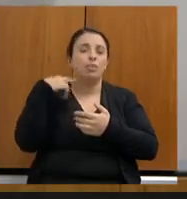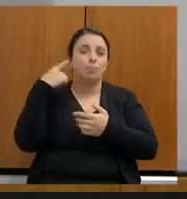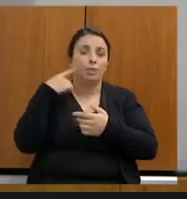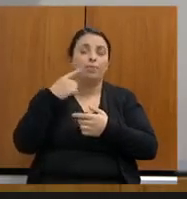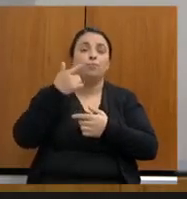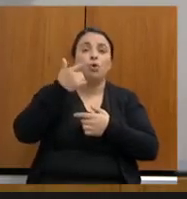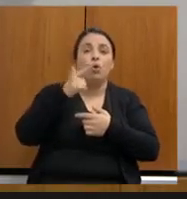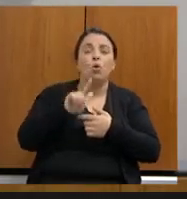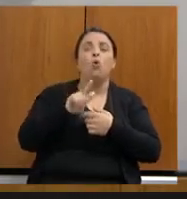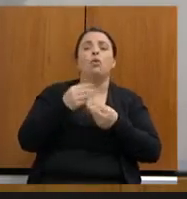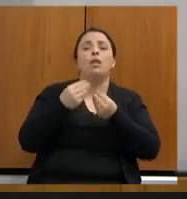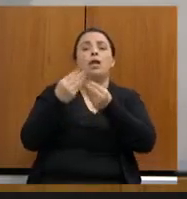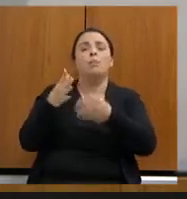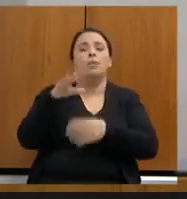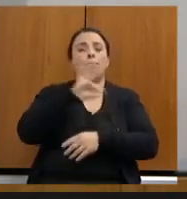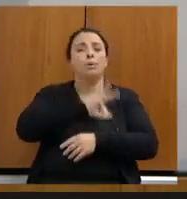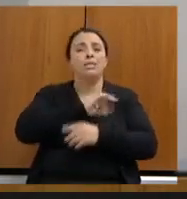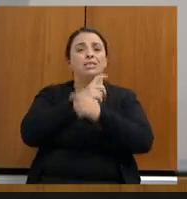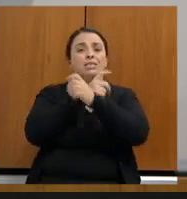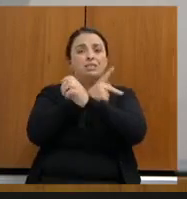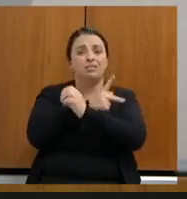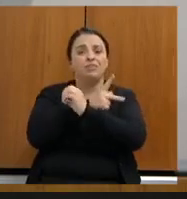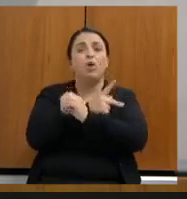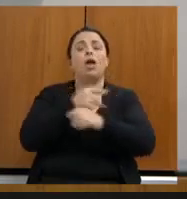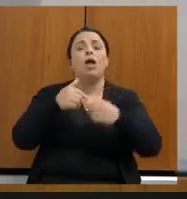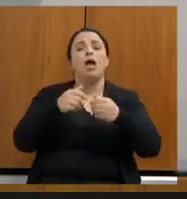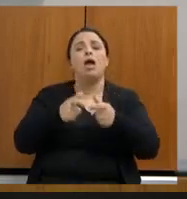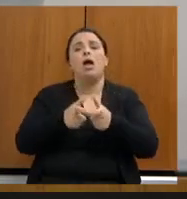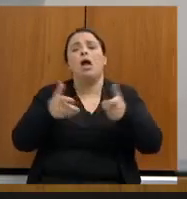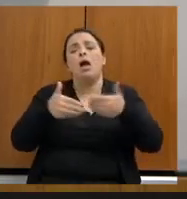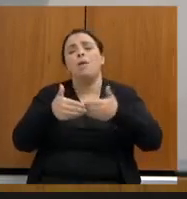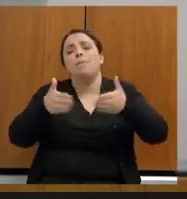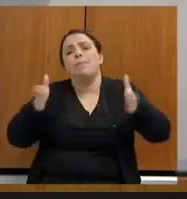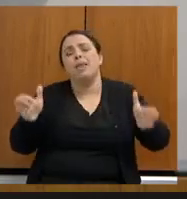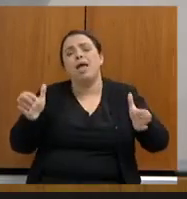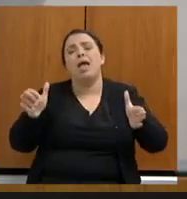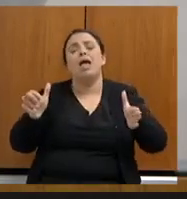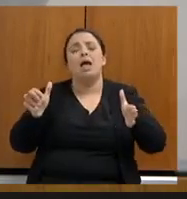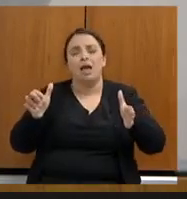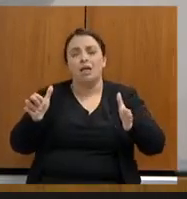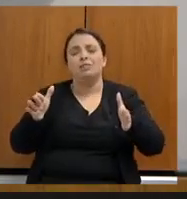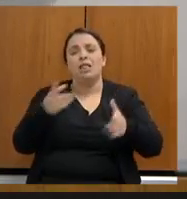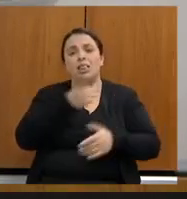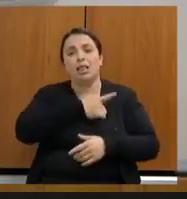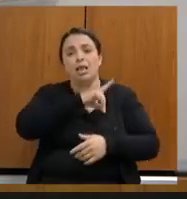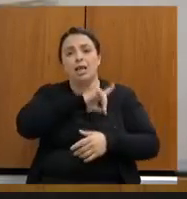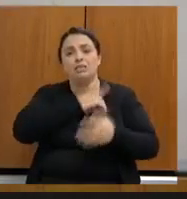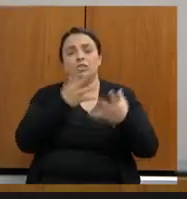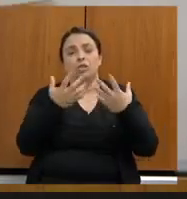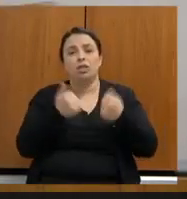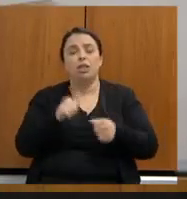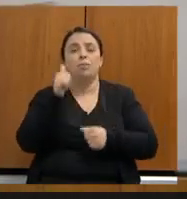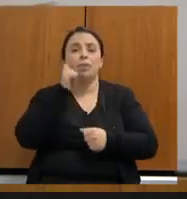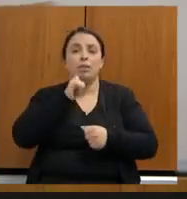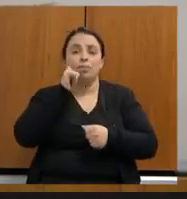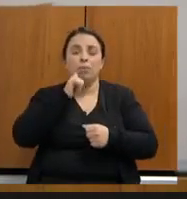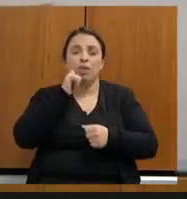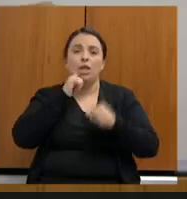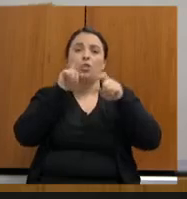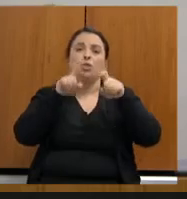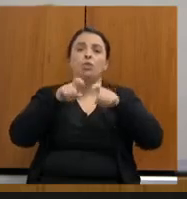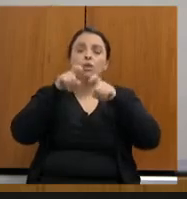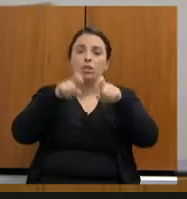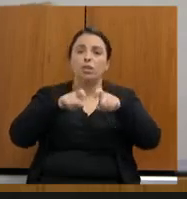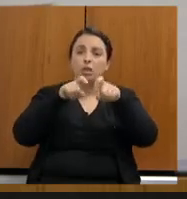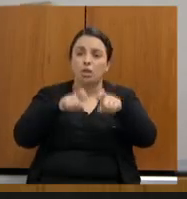Civil pedindo providências para que seja criado o número de delegacias especializadas de Atendimento à Mulher de ambos no interior do Estado em especial